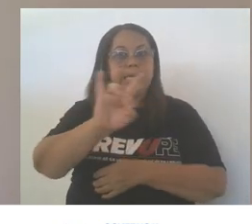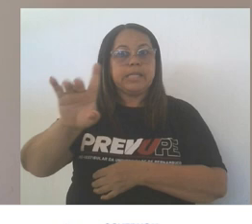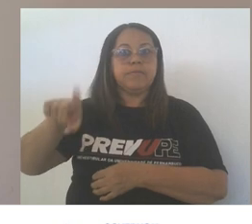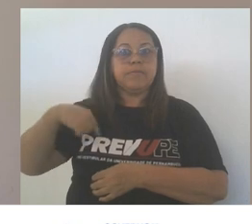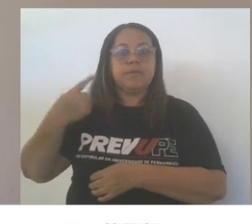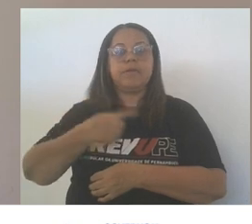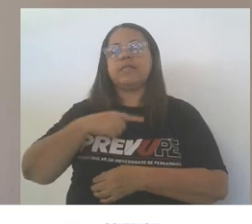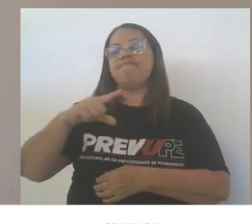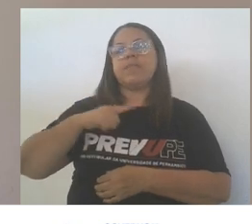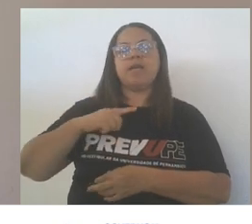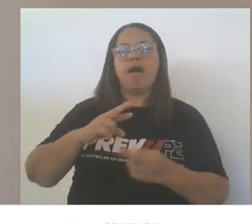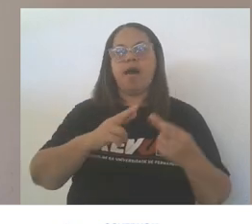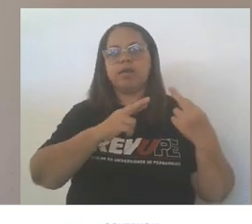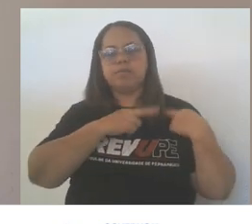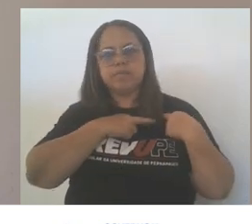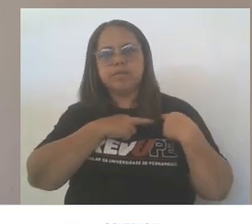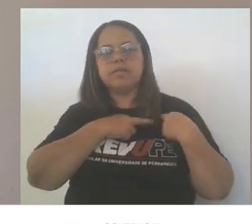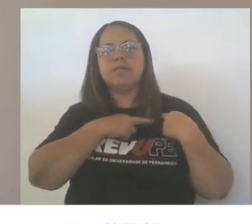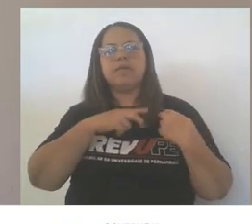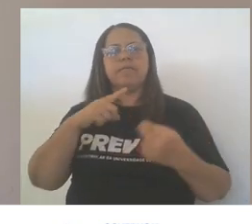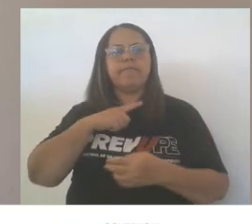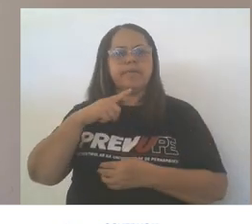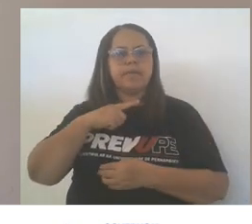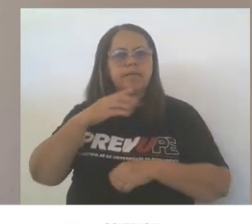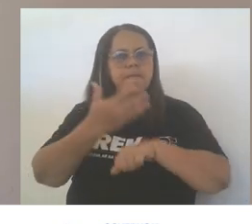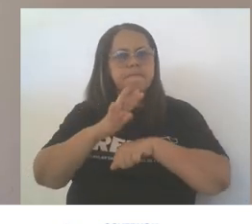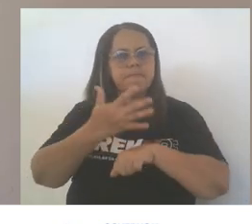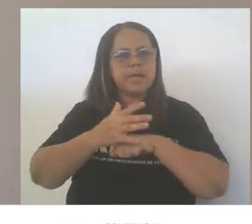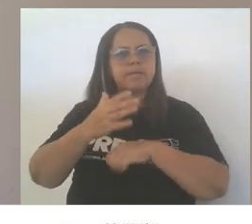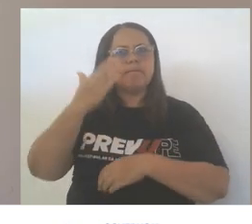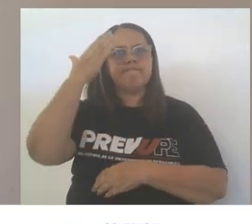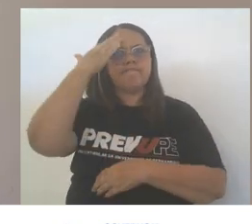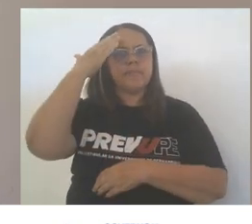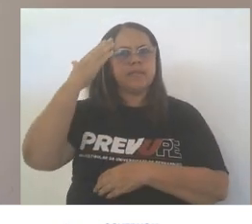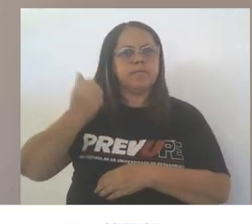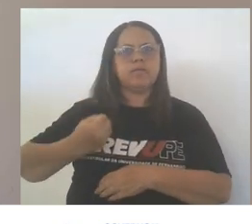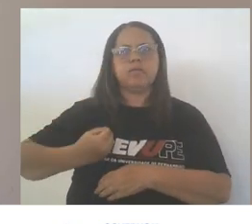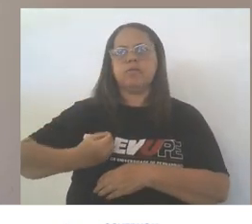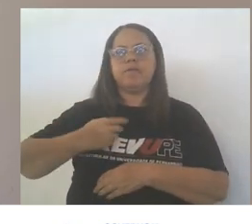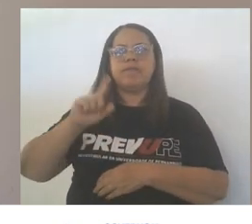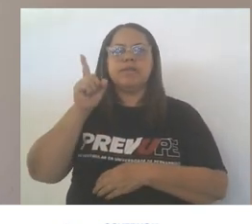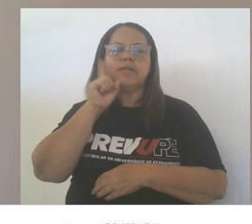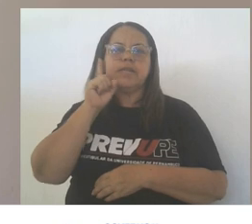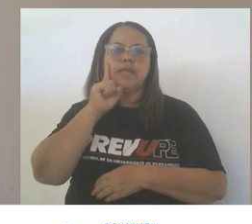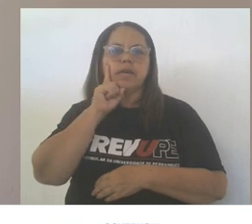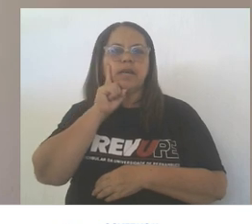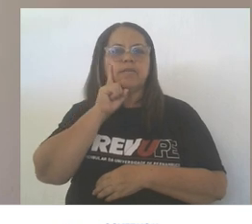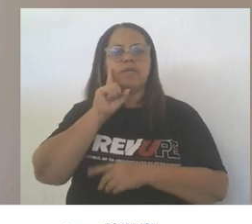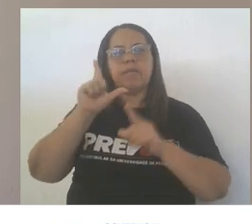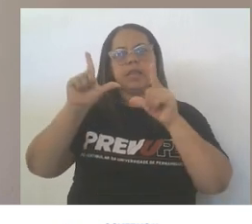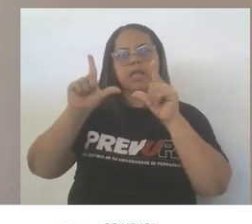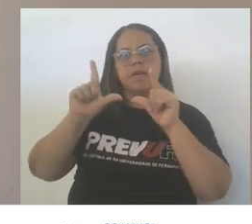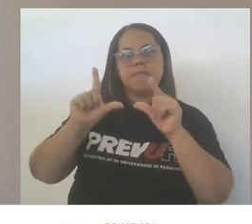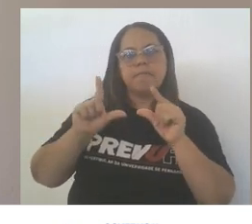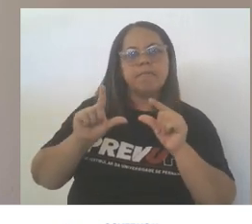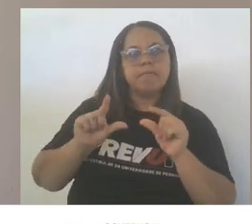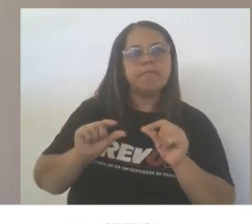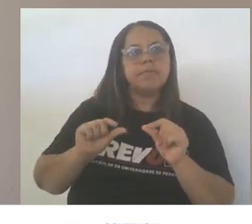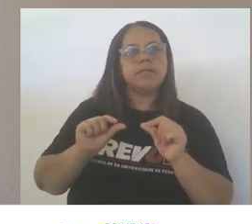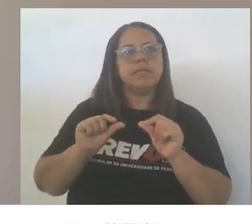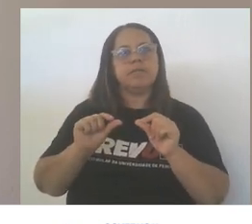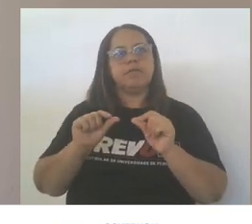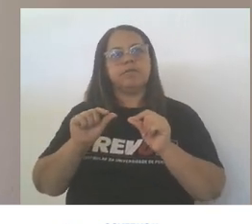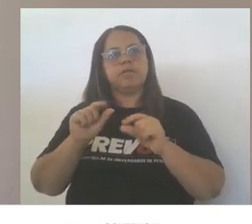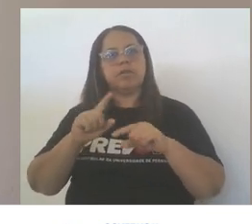tem a responsabilidade de adotar práticas ambientalmente conscientes em nossa vida cotidiana, como reduzir o consumo de recursos